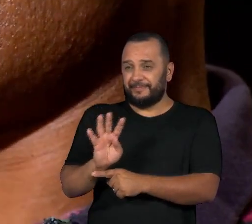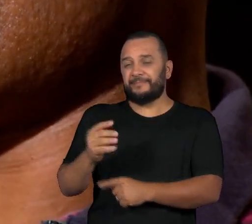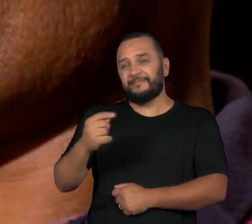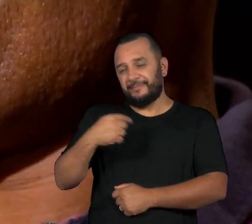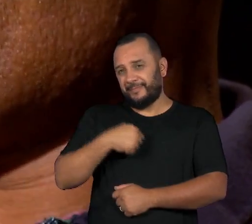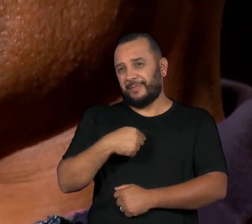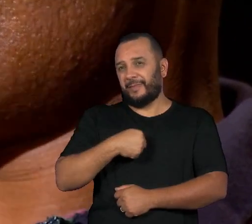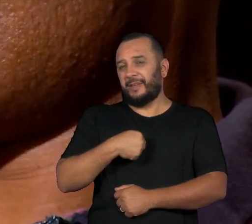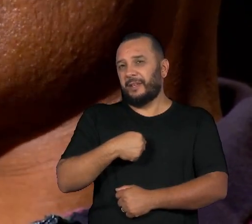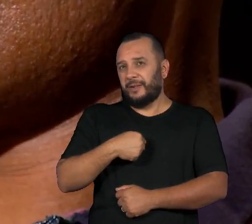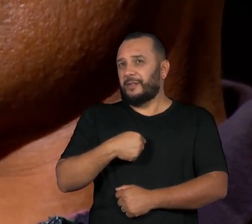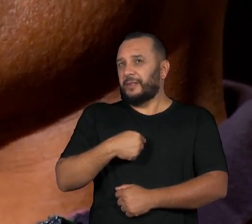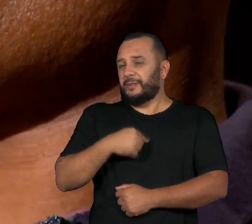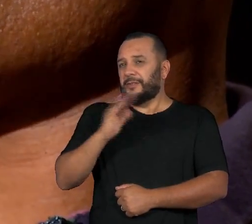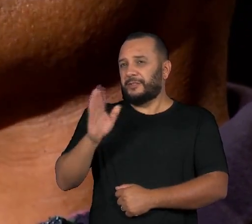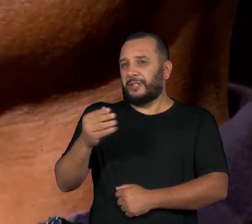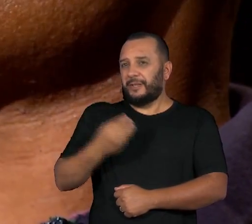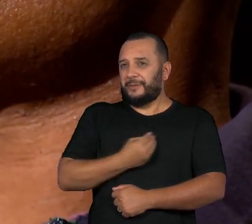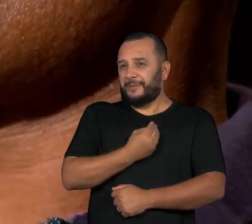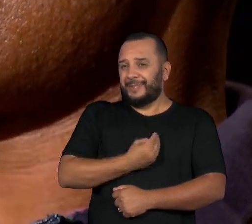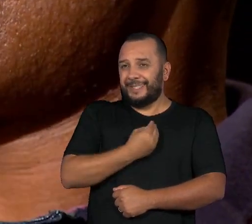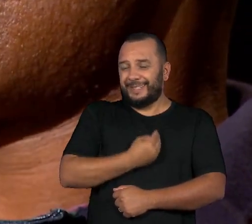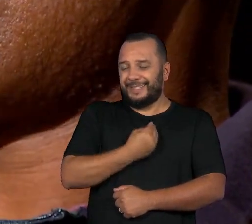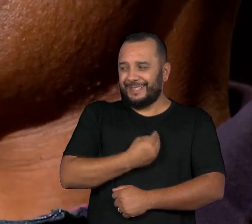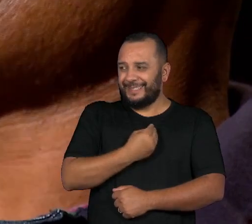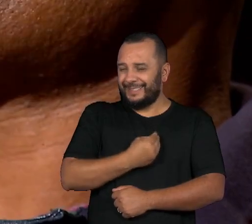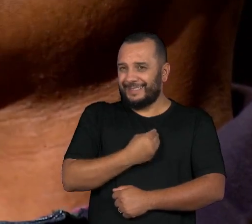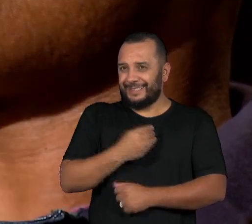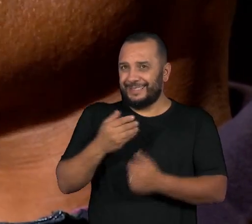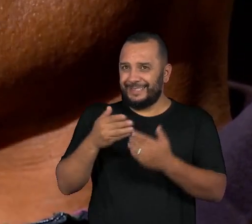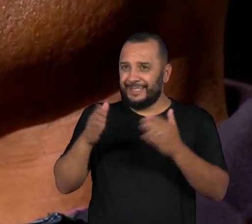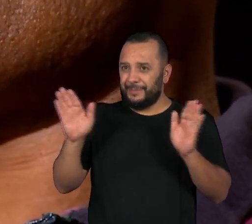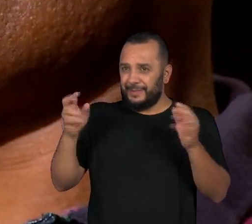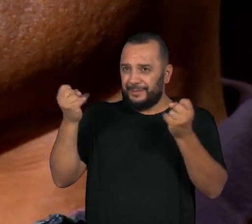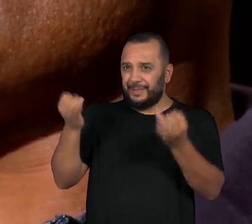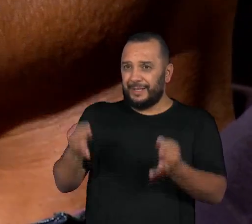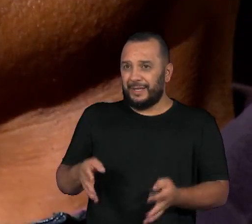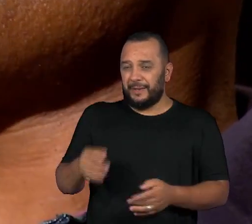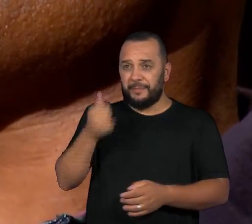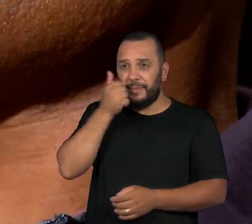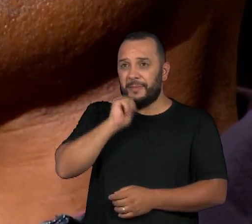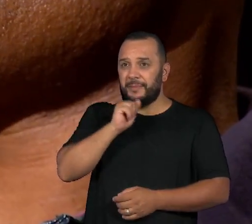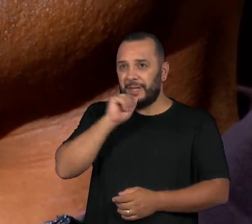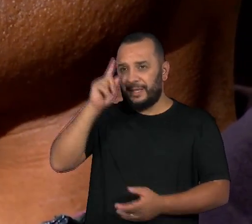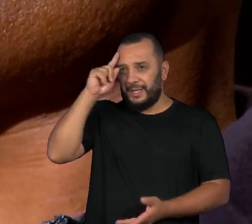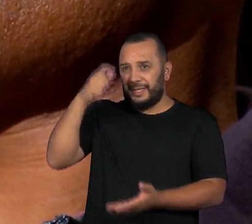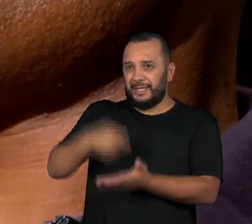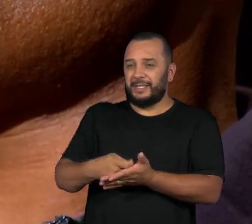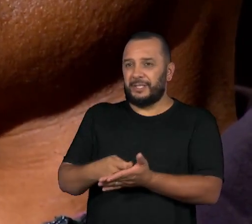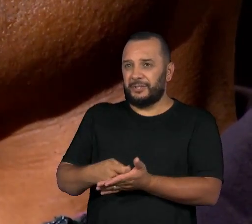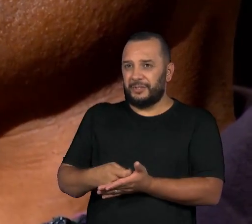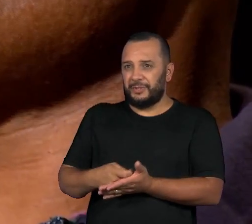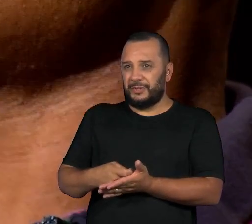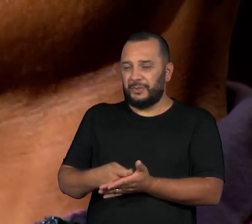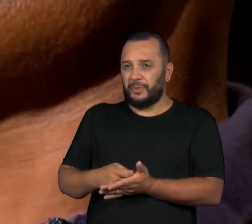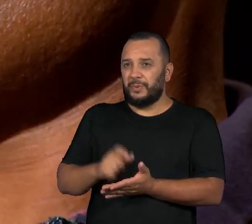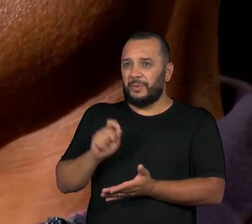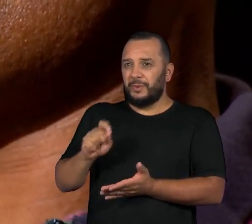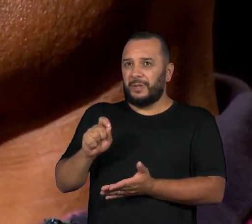abrir essa parte da minha vida foi quando a minha mãe tomou a decisão de